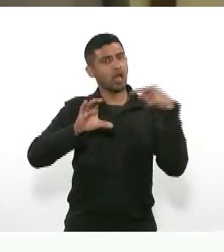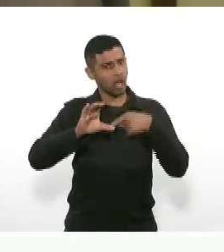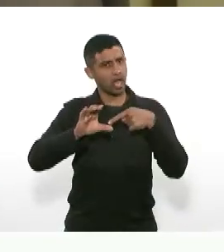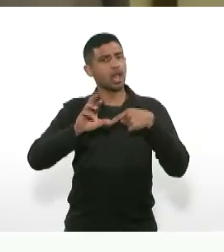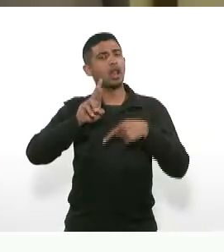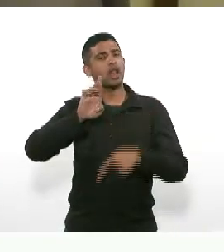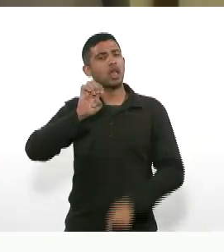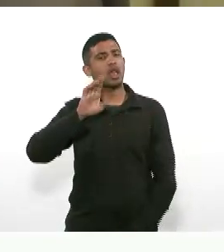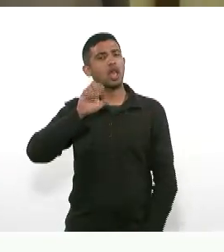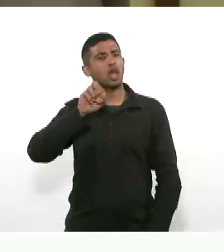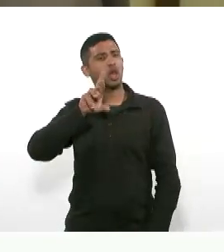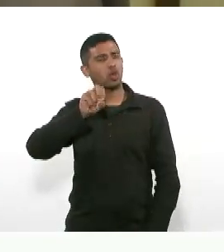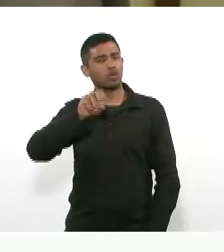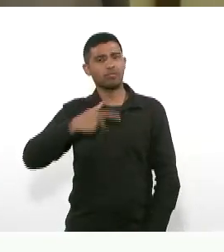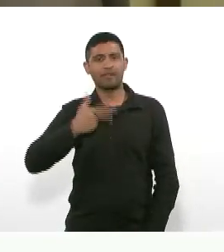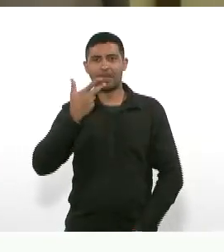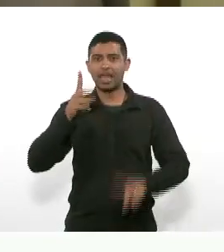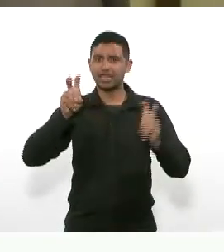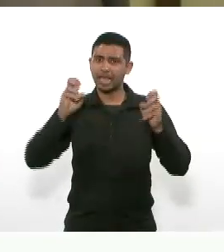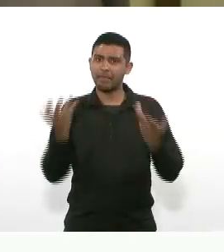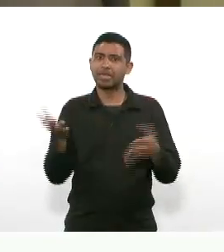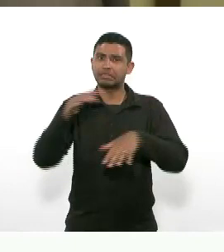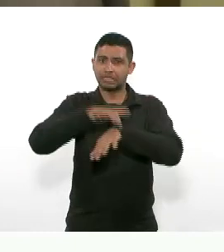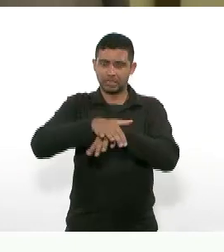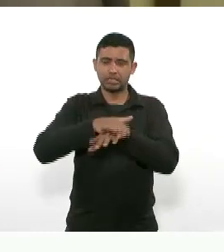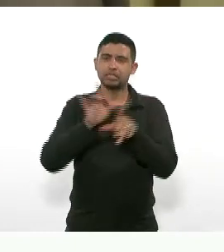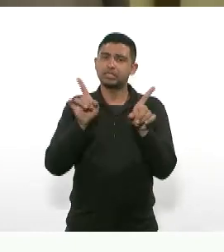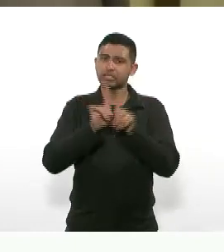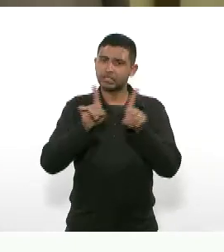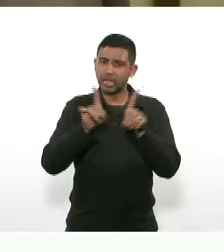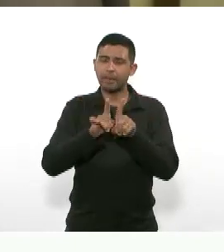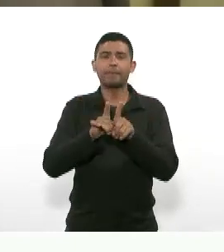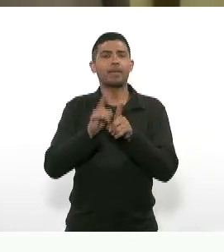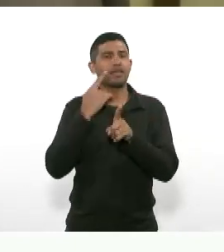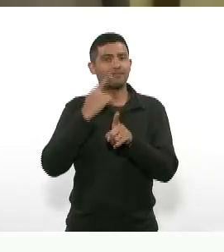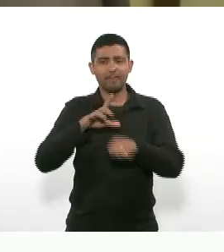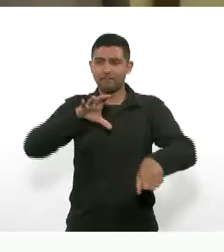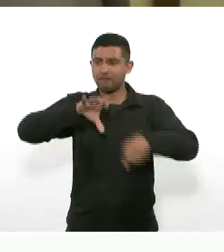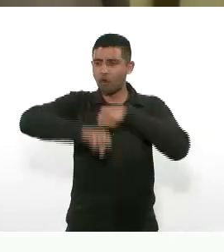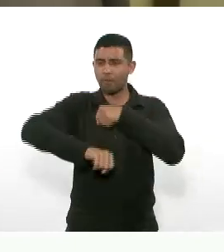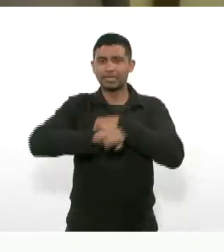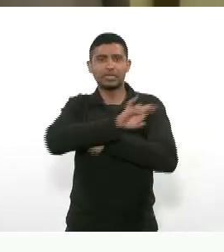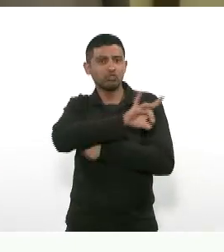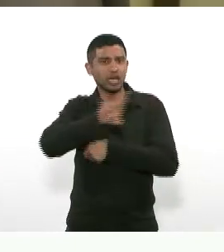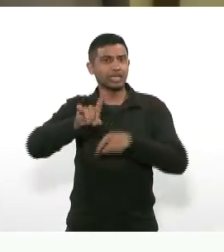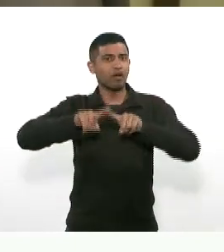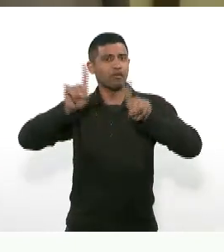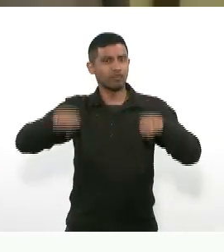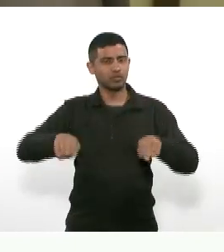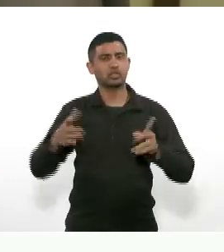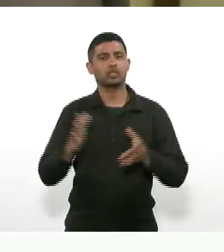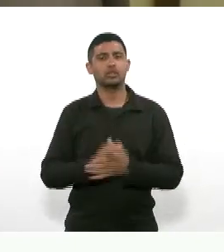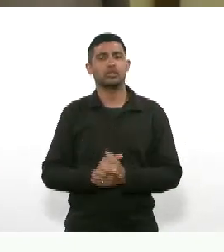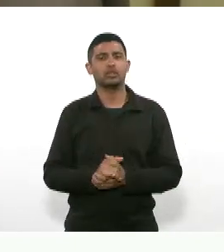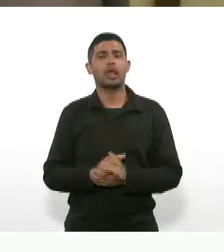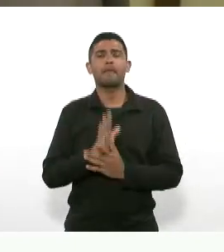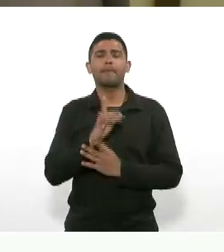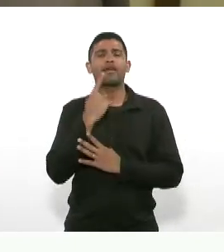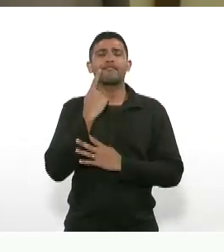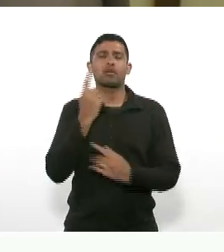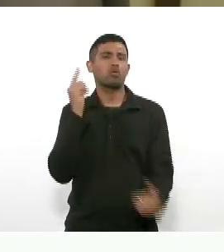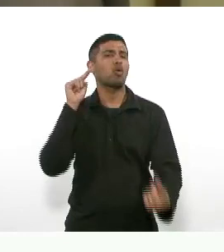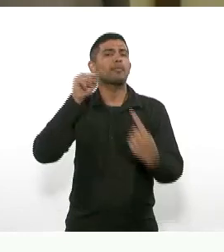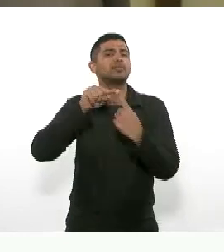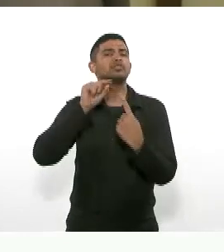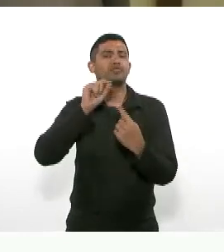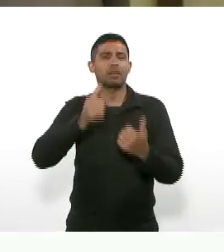vetor integração e mais para o vetor capacitação dos agentes e ainda com o objetivo até